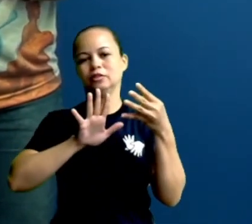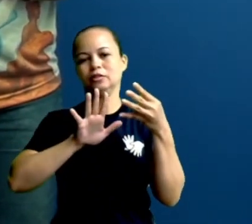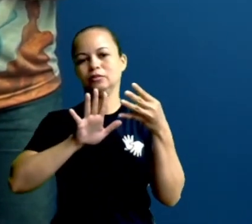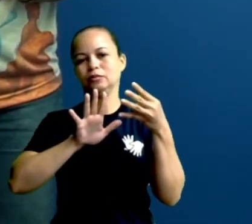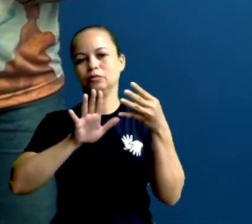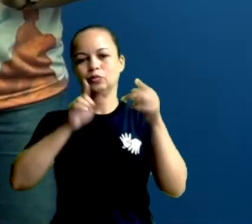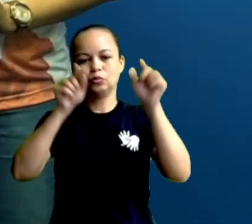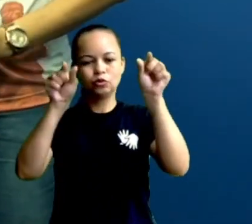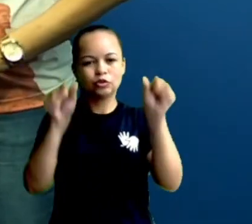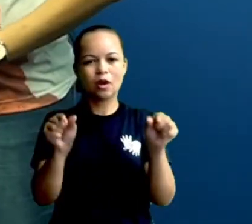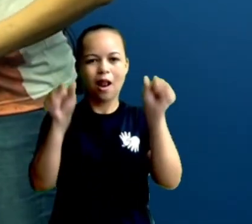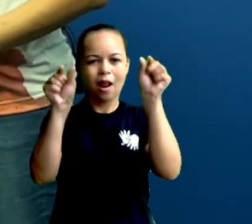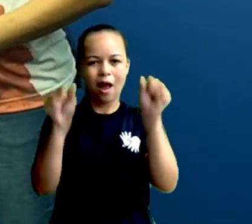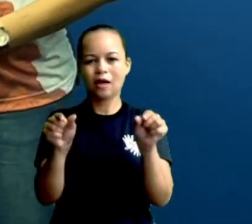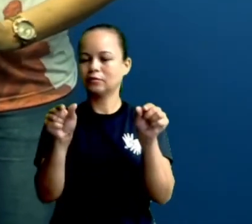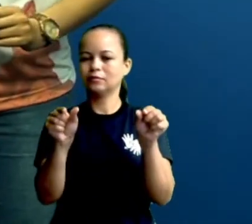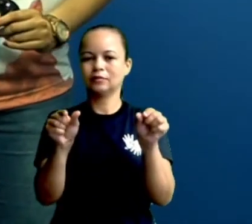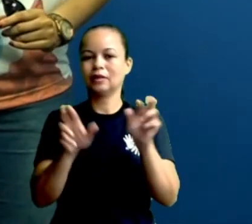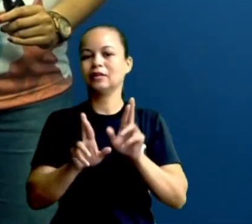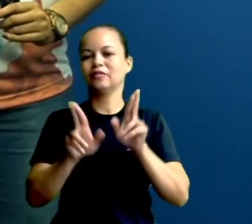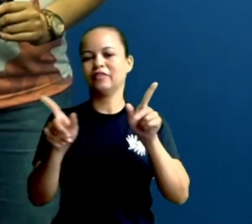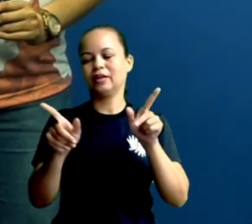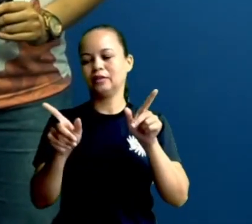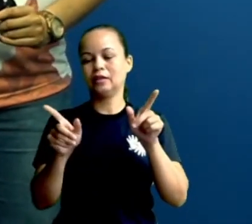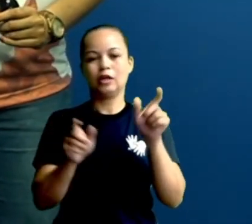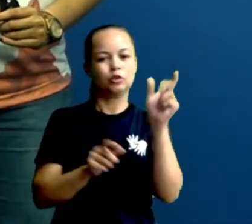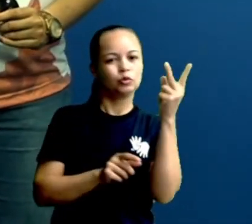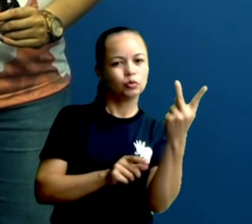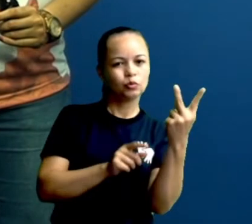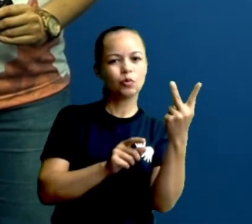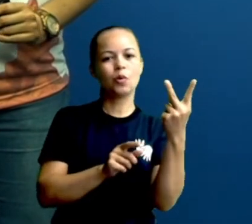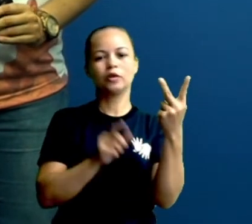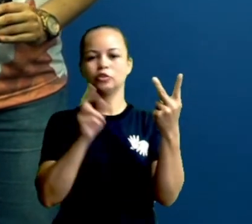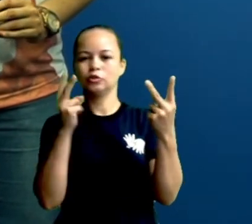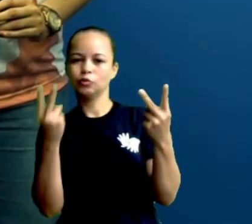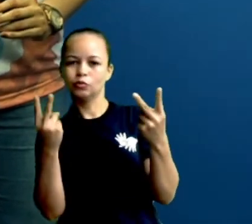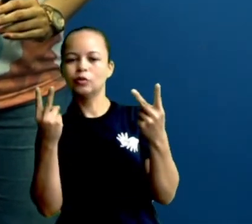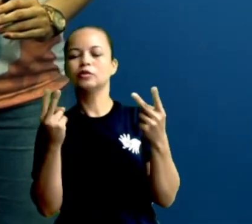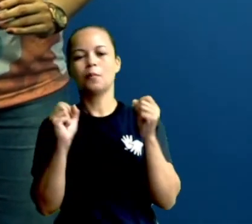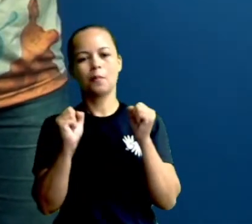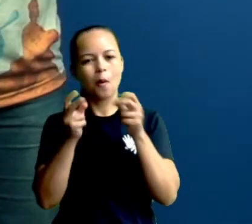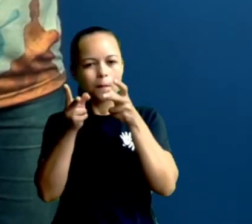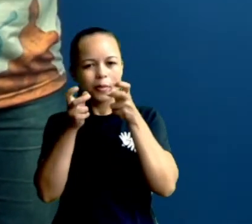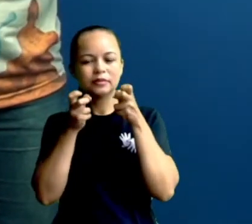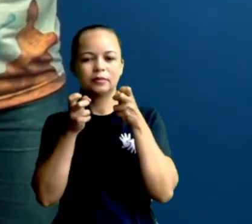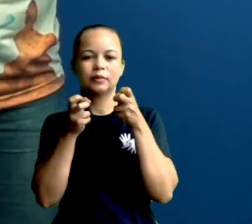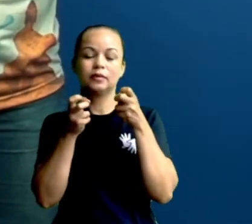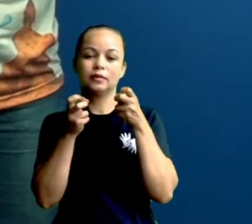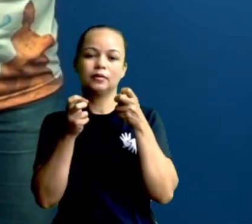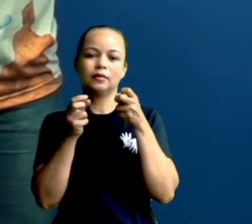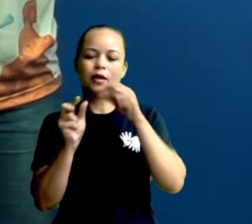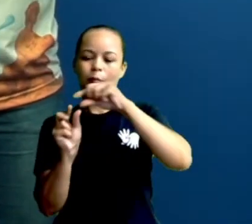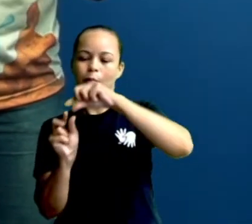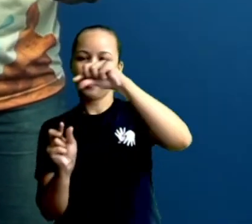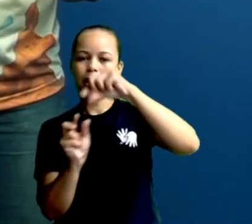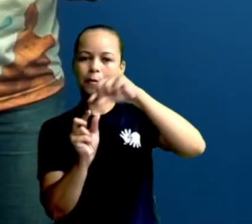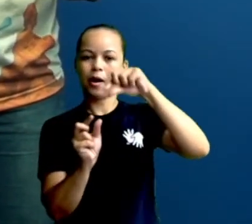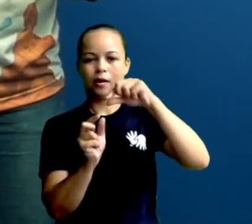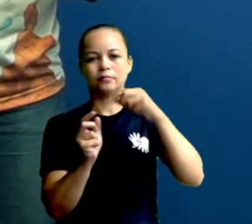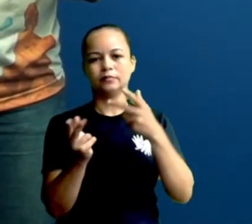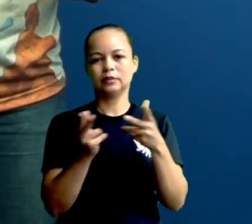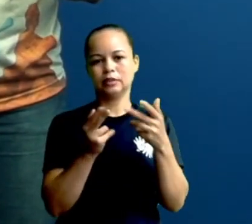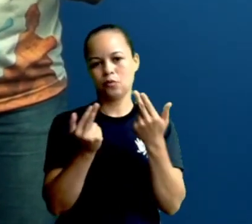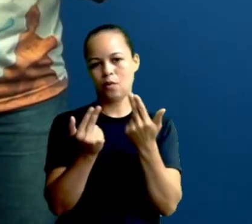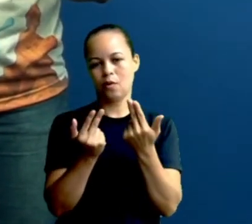lados, tá? Só 2 a 2 é que eu consigo perceber as medidas dos lados correspondentes